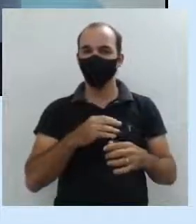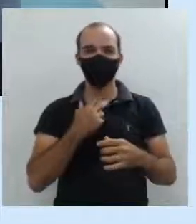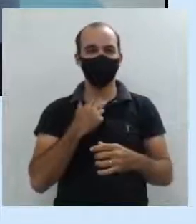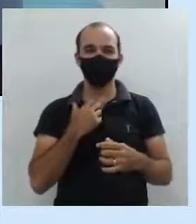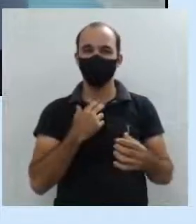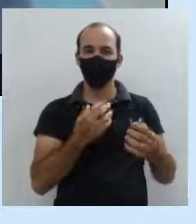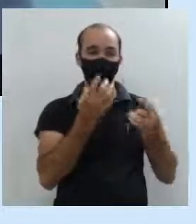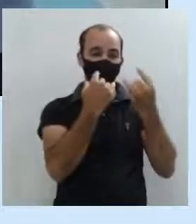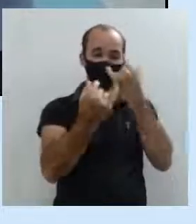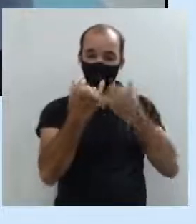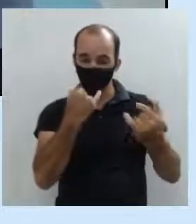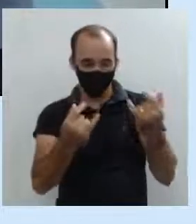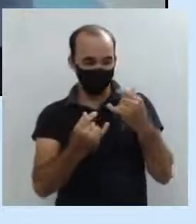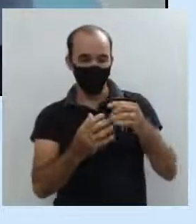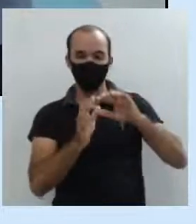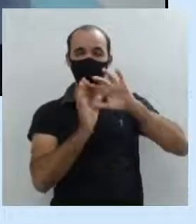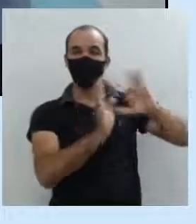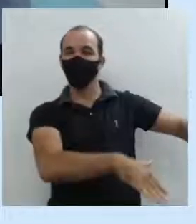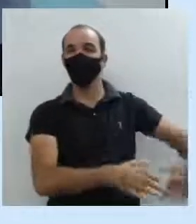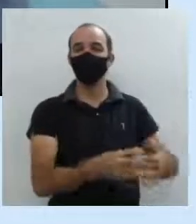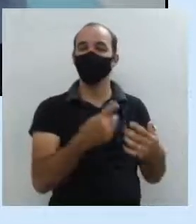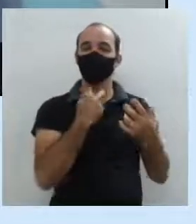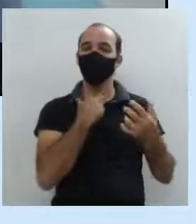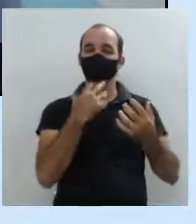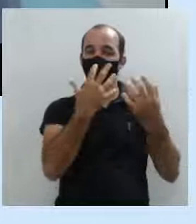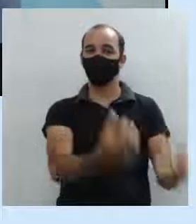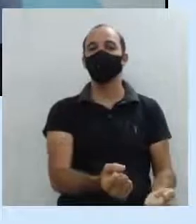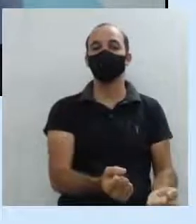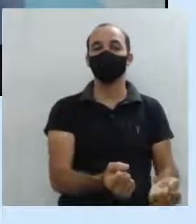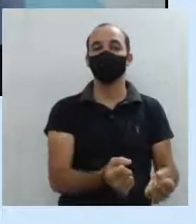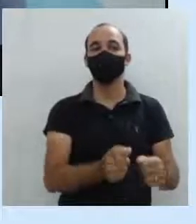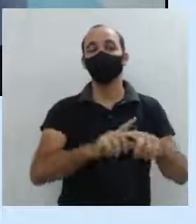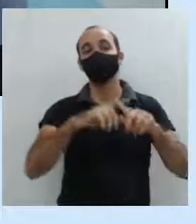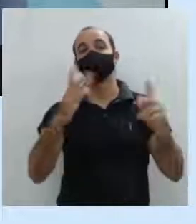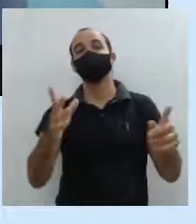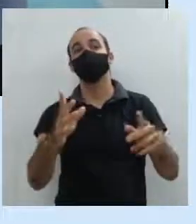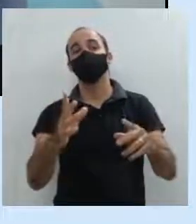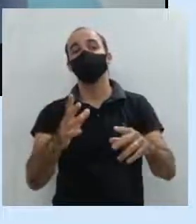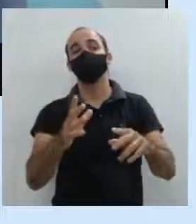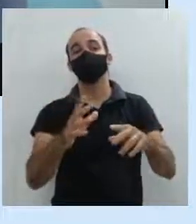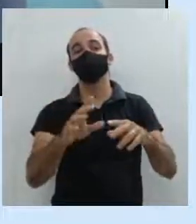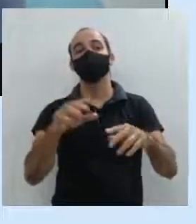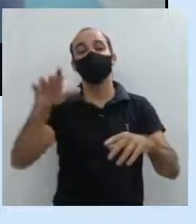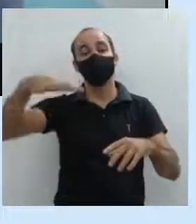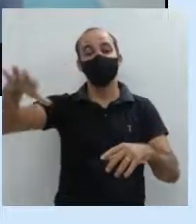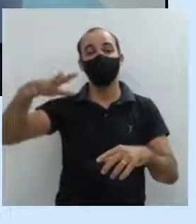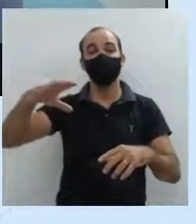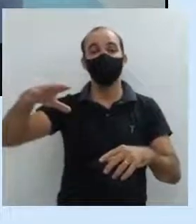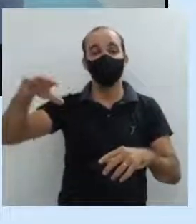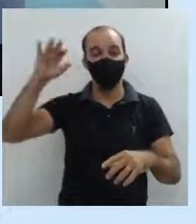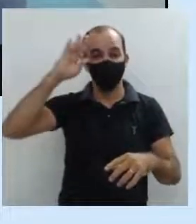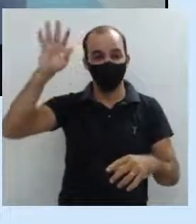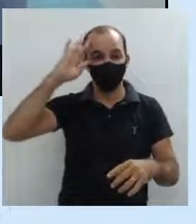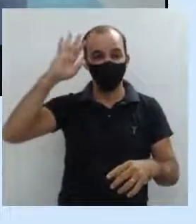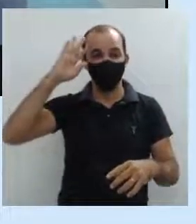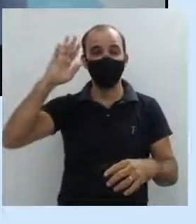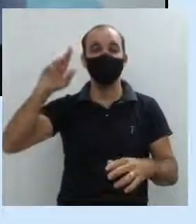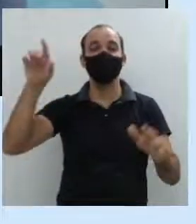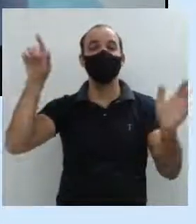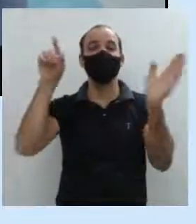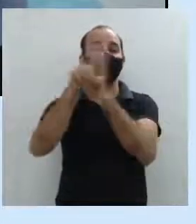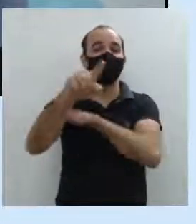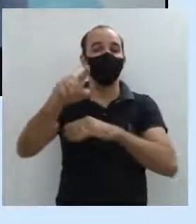eu faça determinadas coisas. Então, qual é o grande questionamento feito pelo nosso amigo,